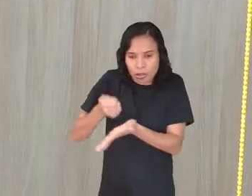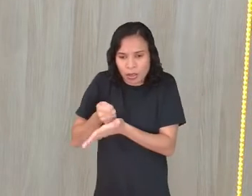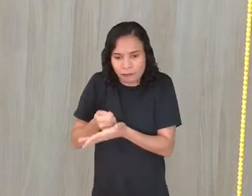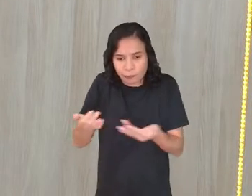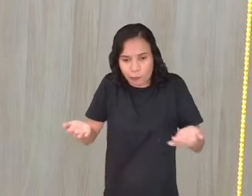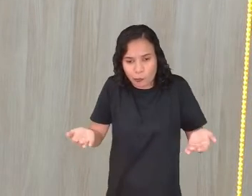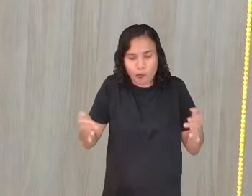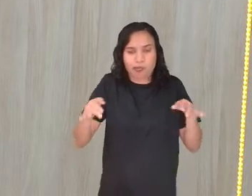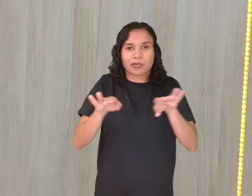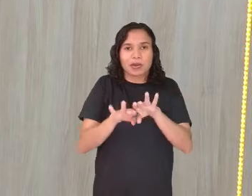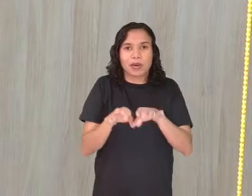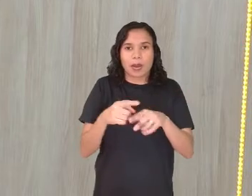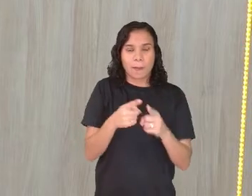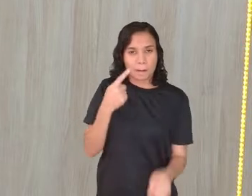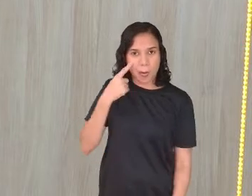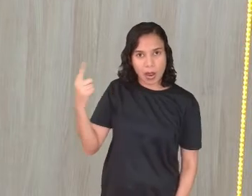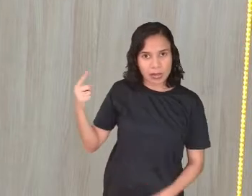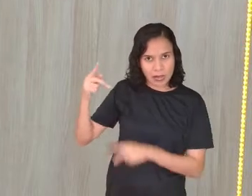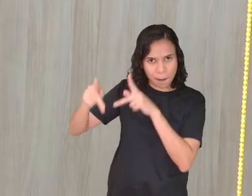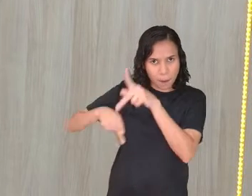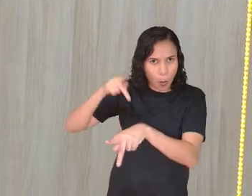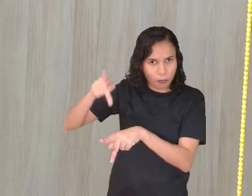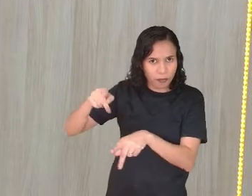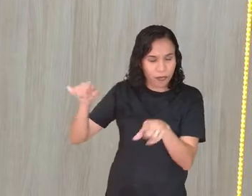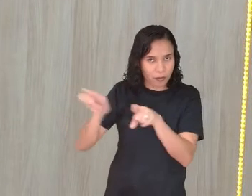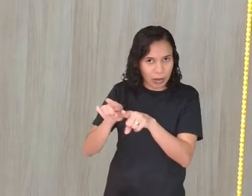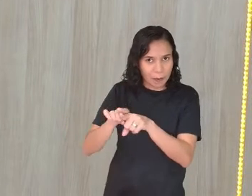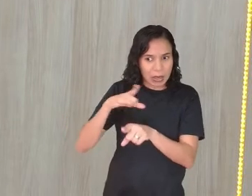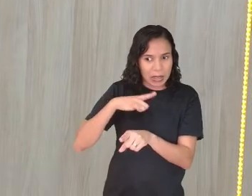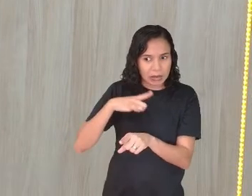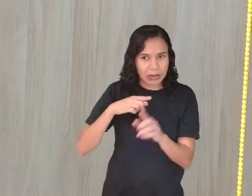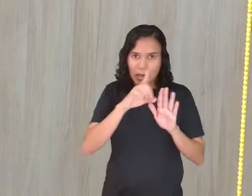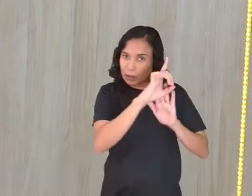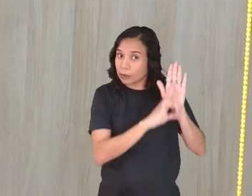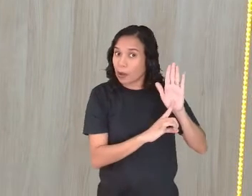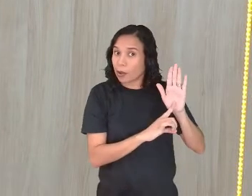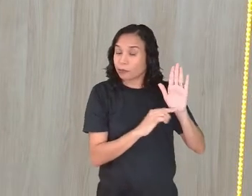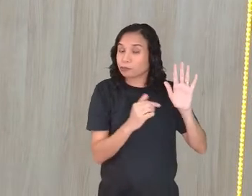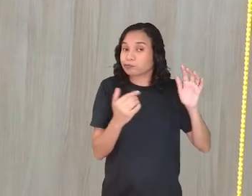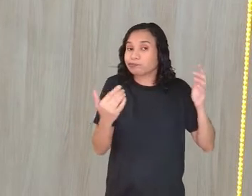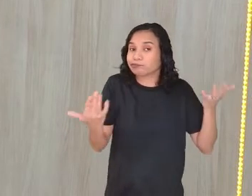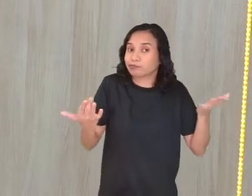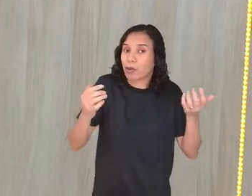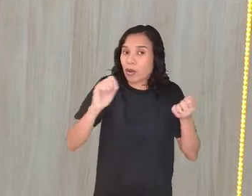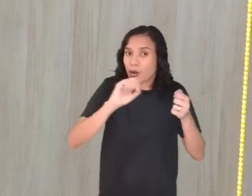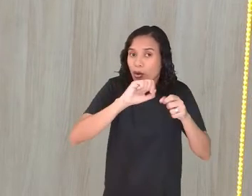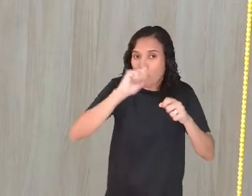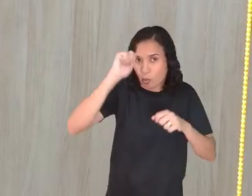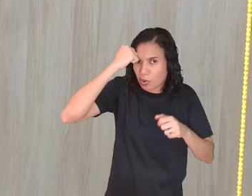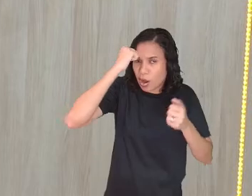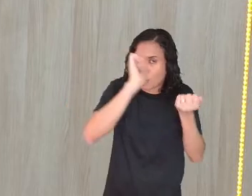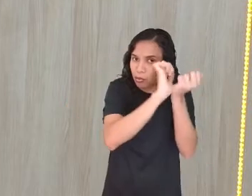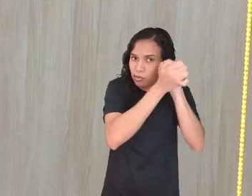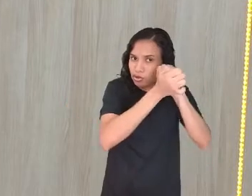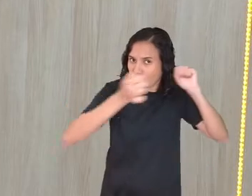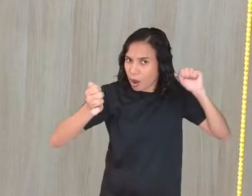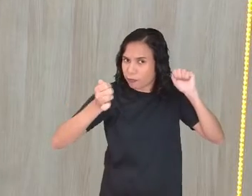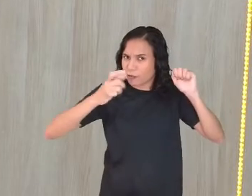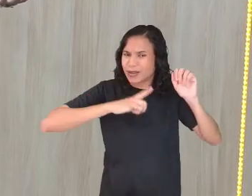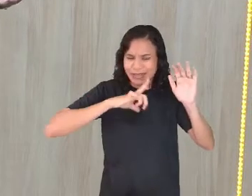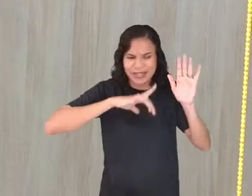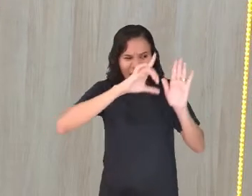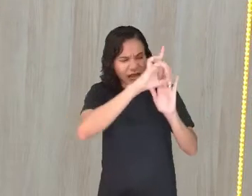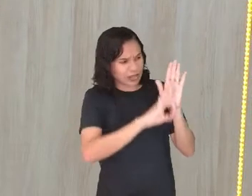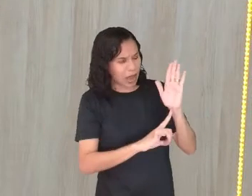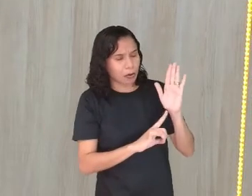esses povos foram incluídos a ter acesso a esses direitos? Será que, depois de libertos, eles tinham direito